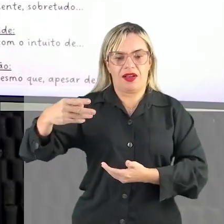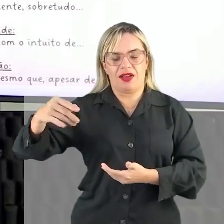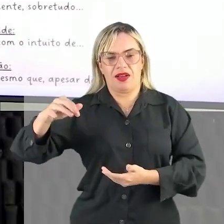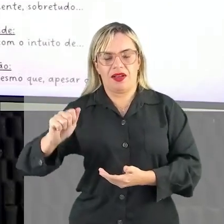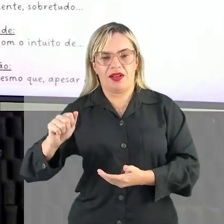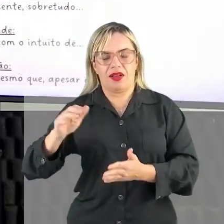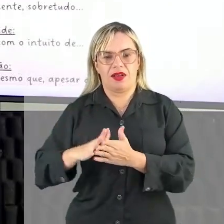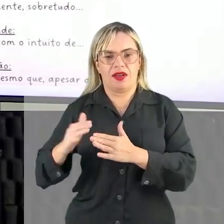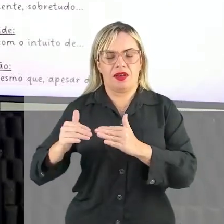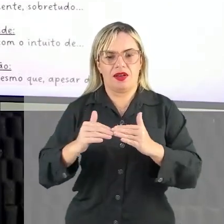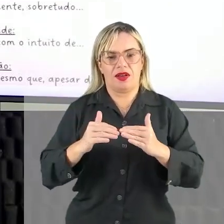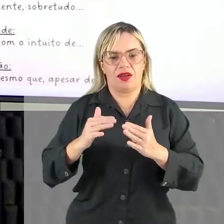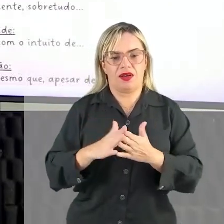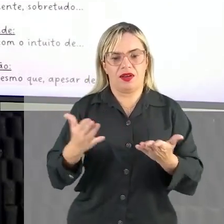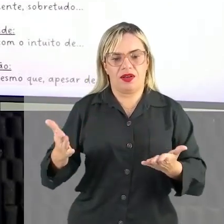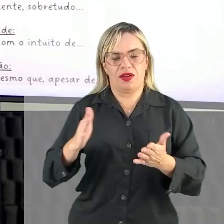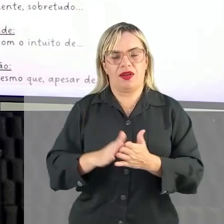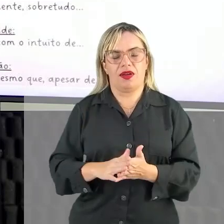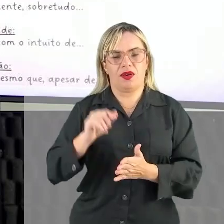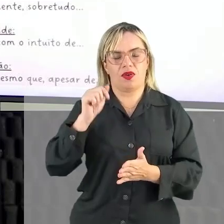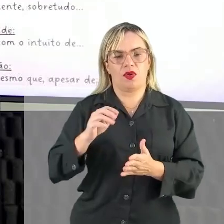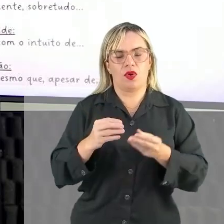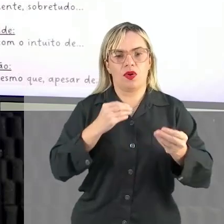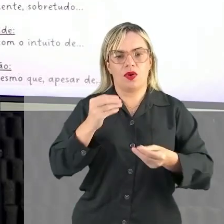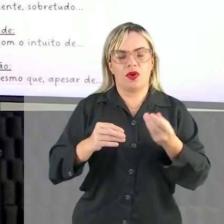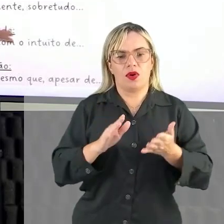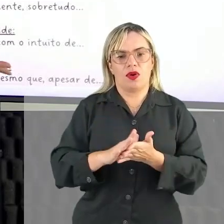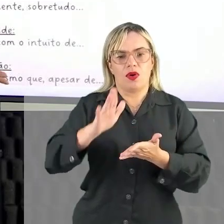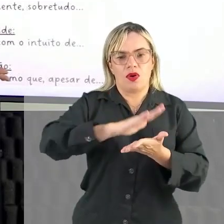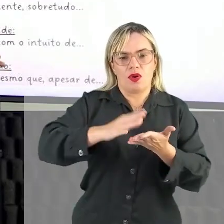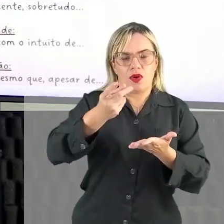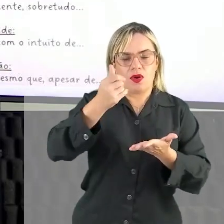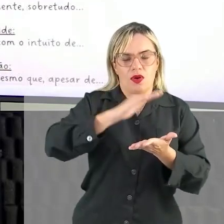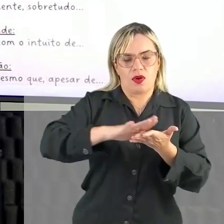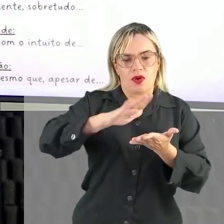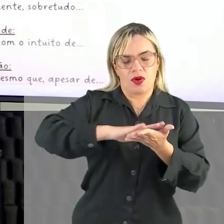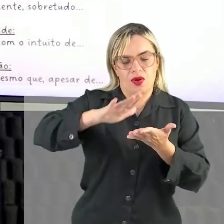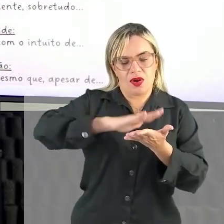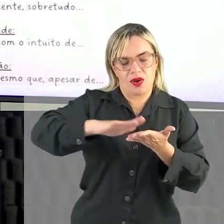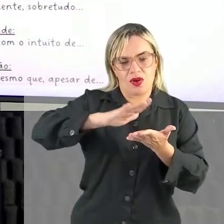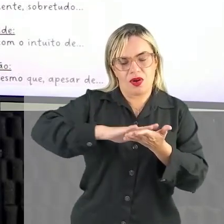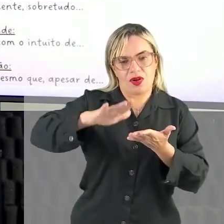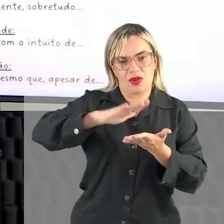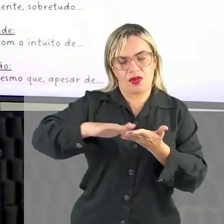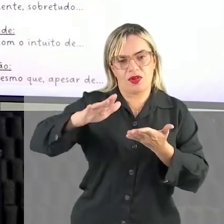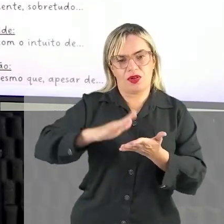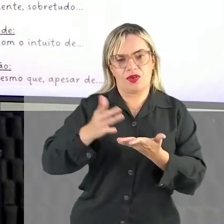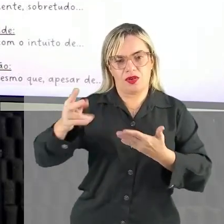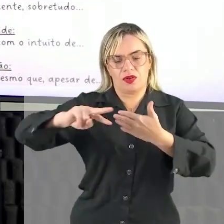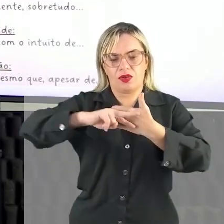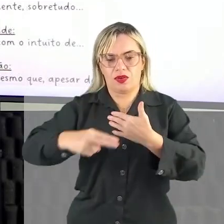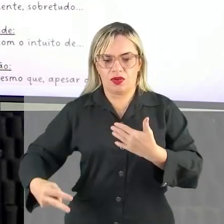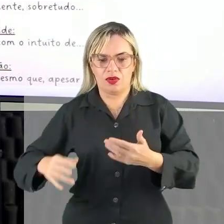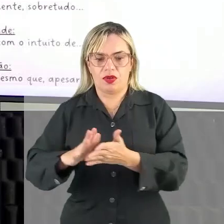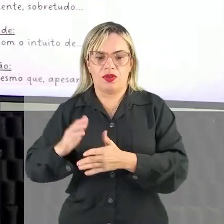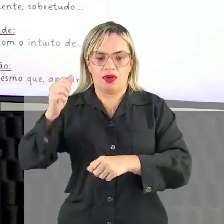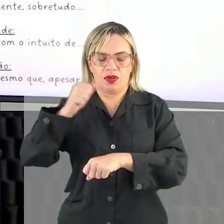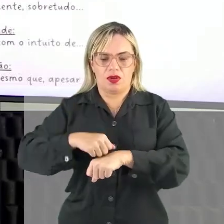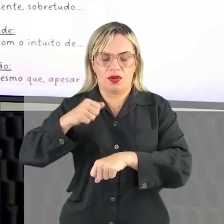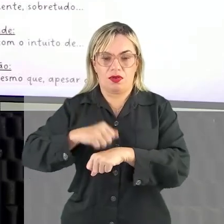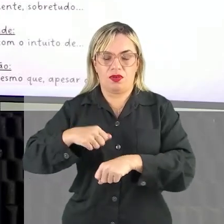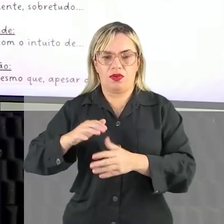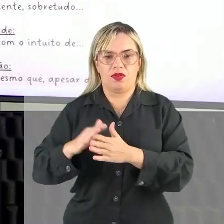proporcionalidade à medida que eu gasto dinheiro eu vou ficando mais pobre então isso é proporção então tomem cuidado tá